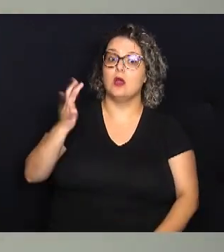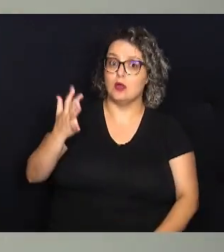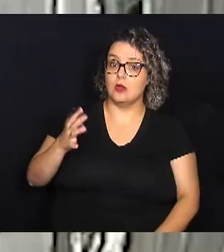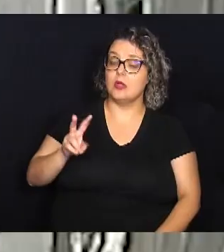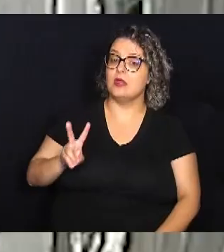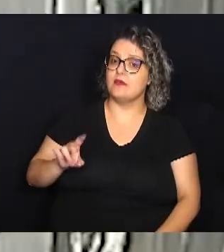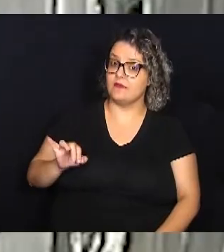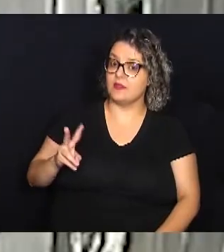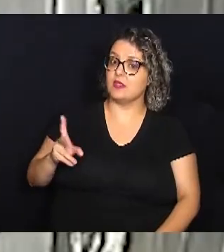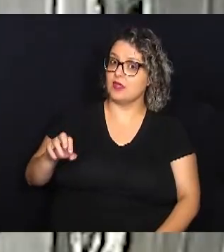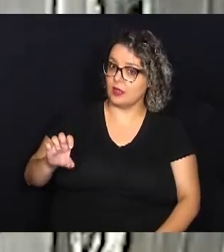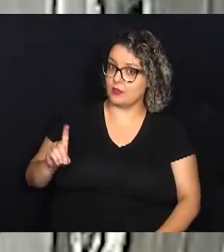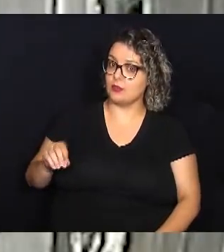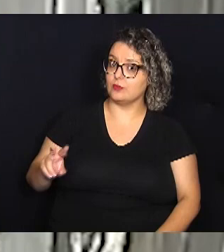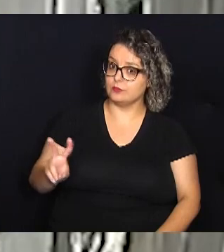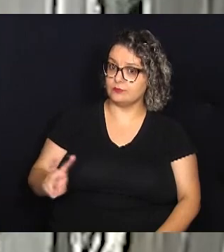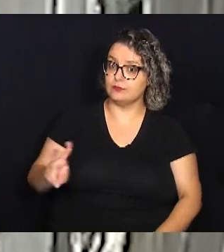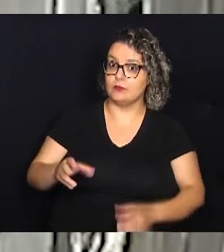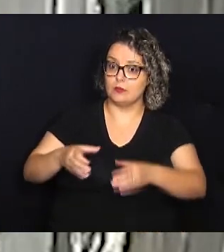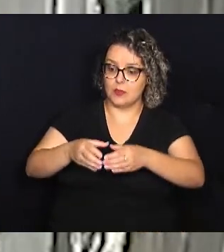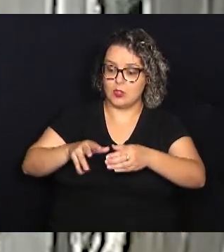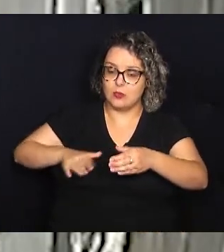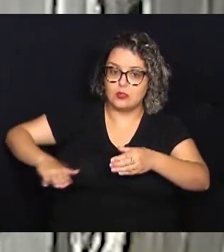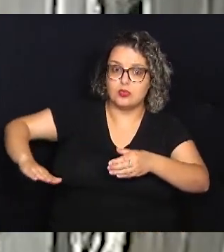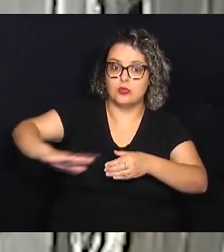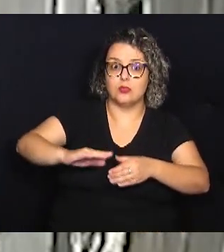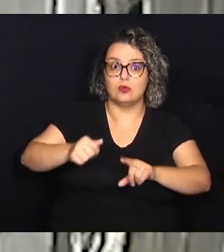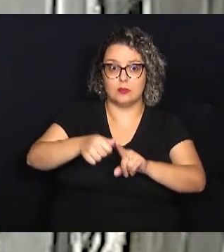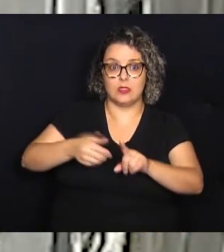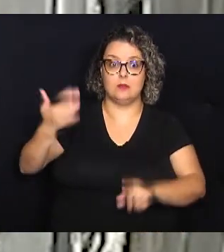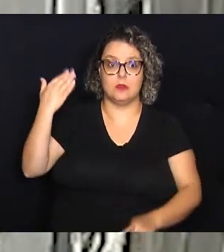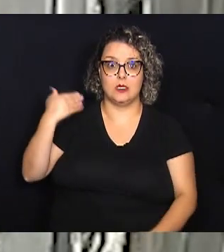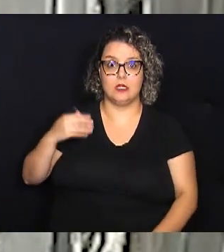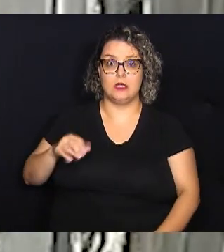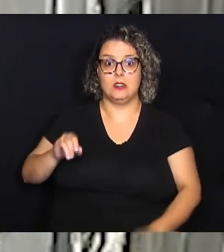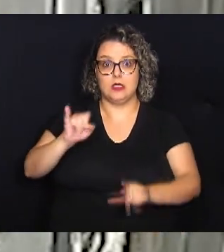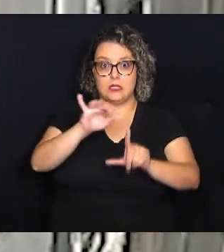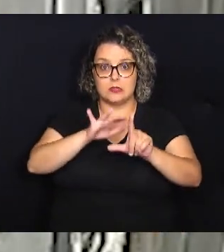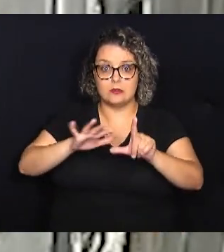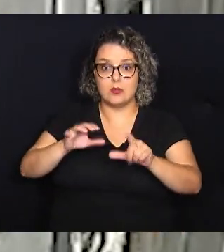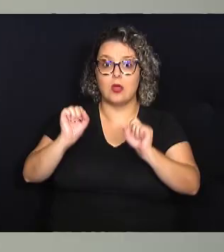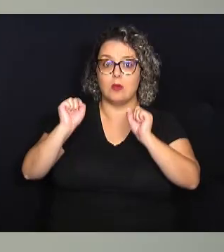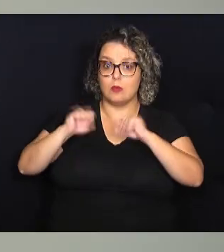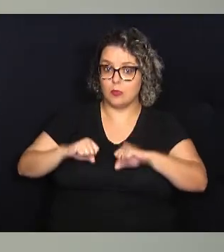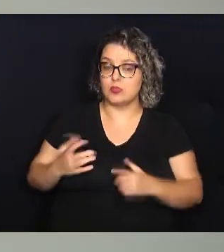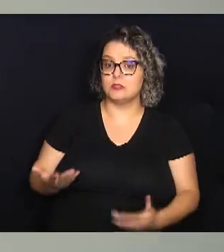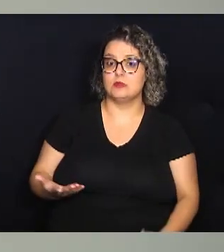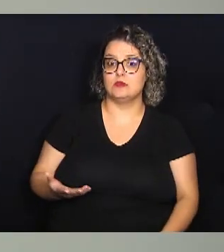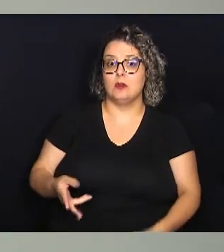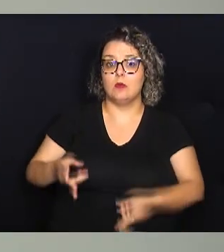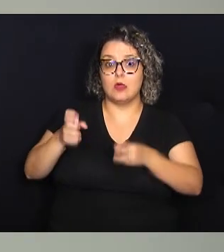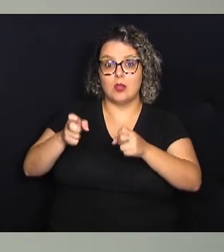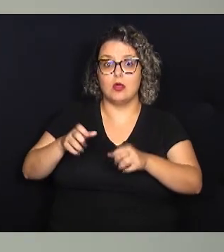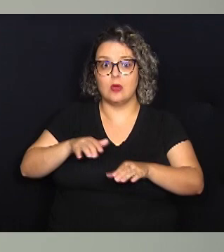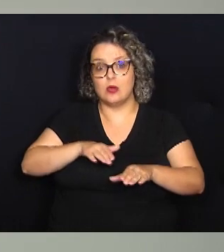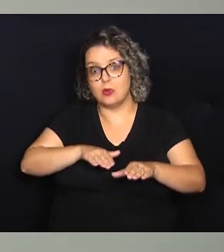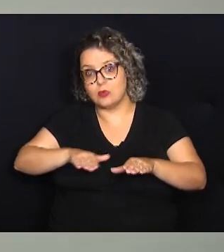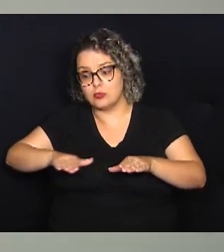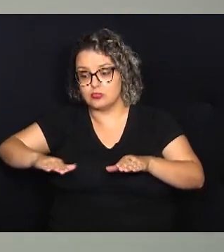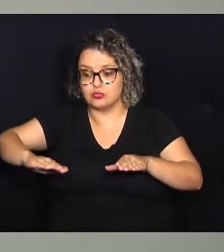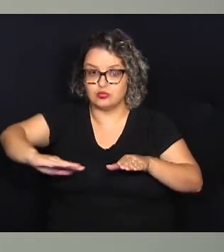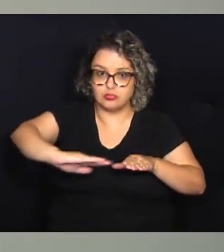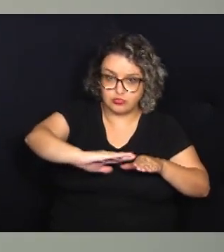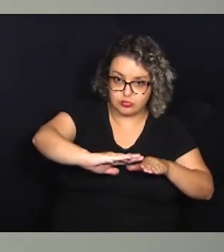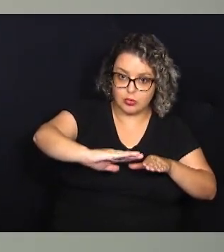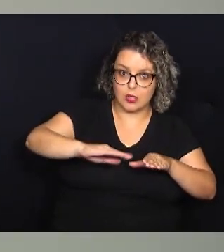o caso aconteceu em Vinhedo próximo a uma rotatória no mês passado nas imagens é possível observar que o